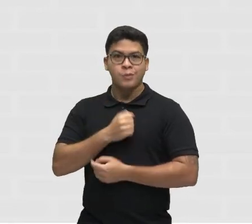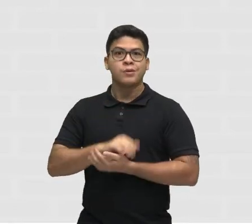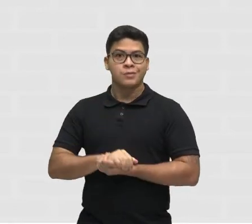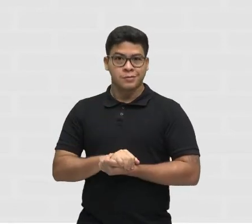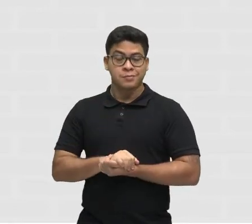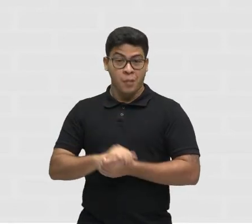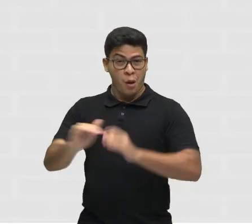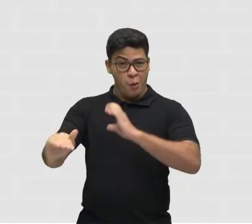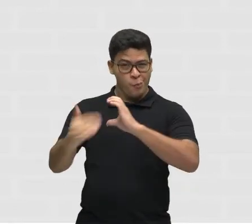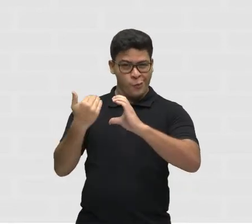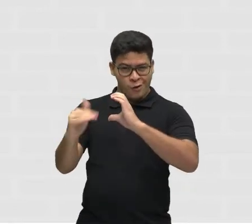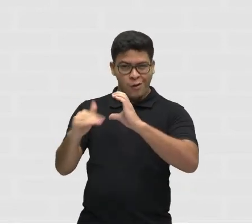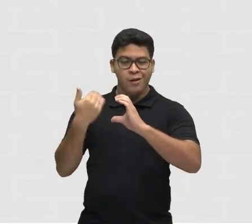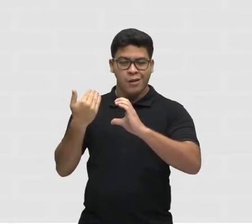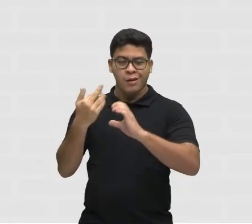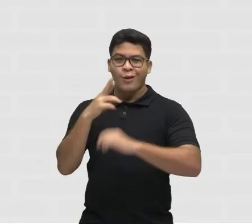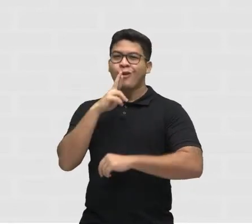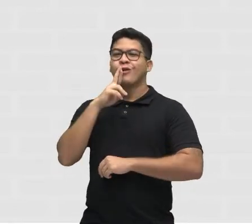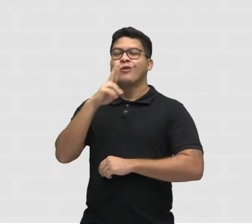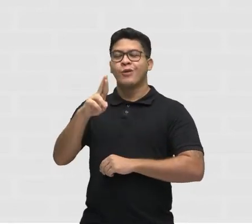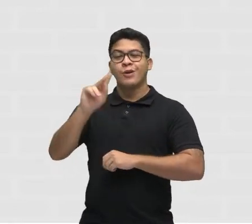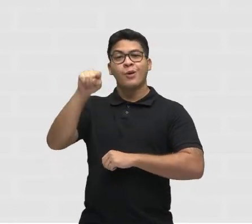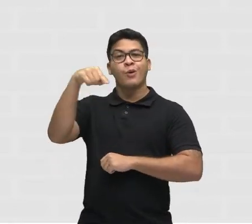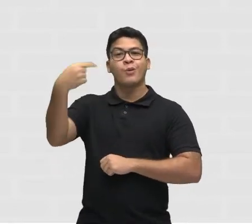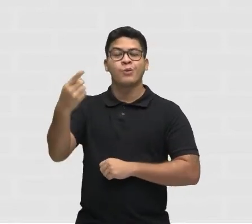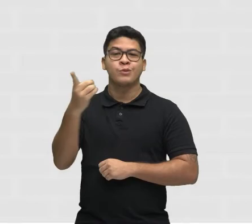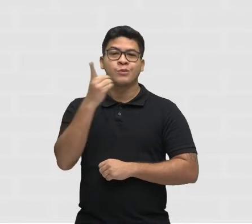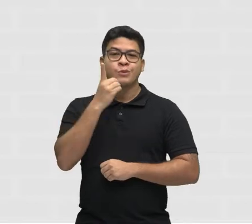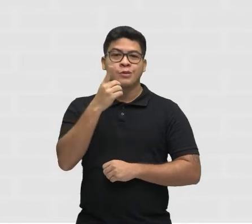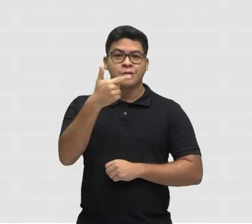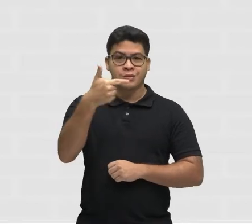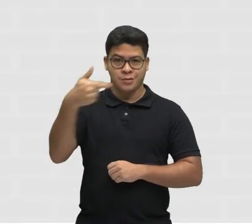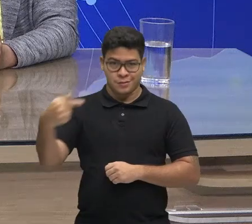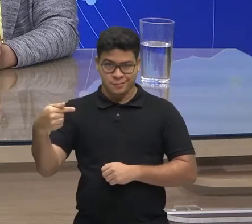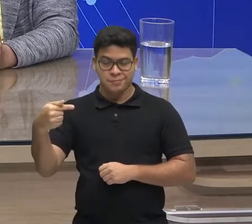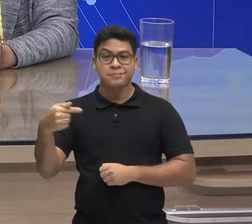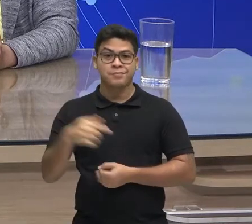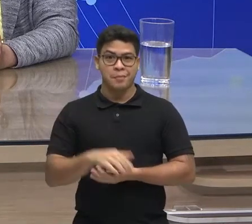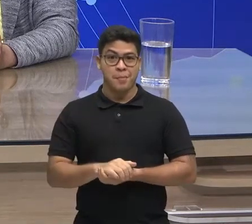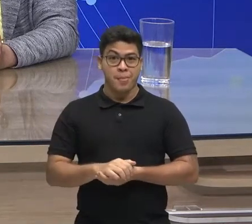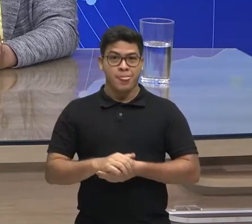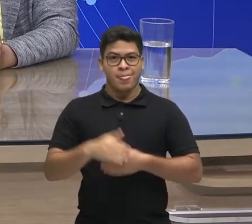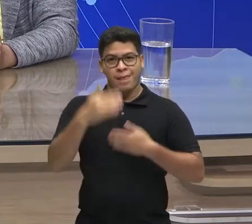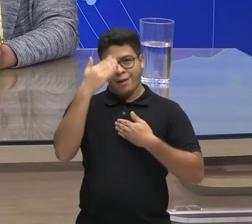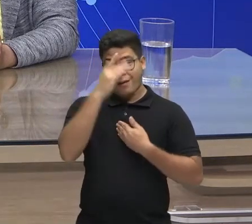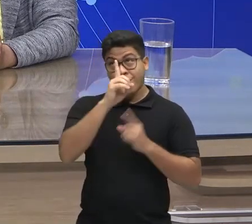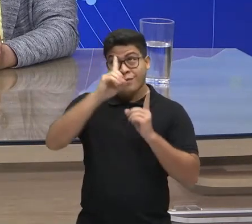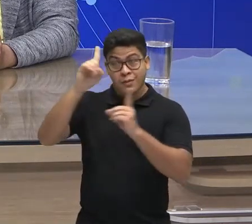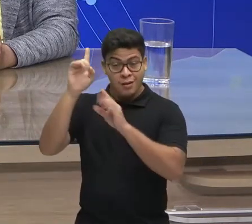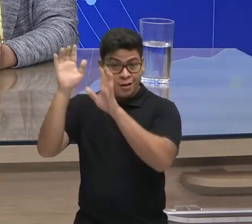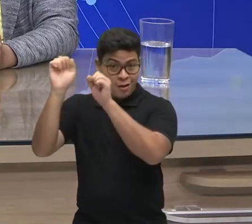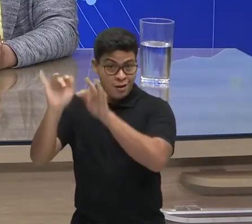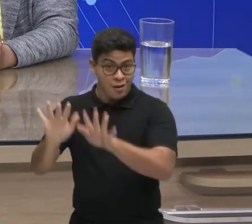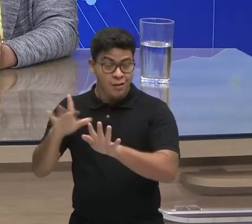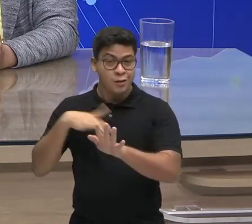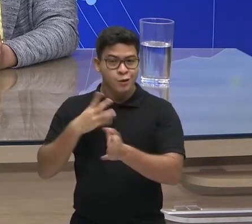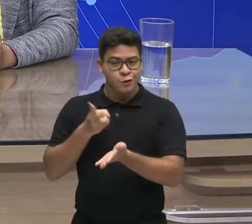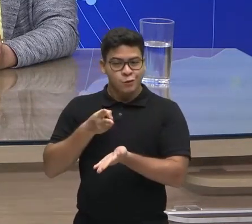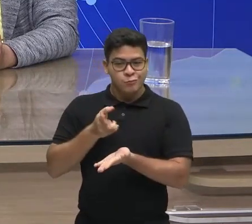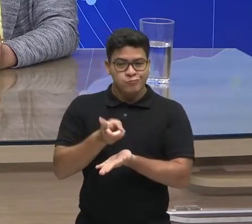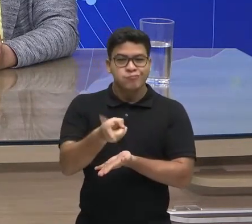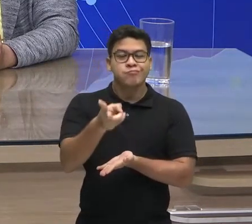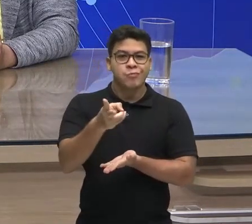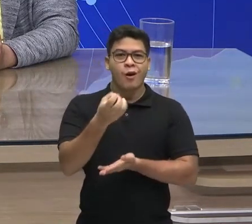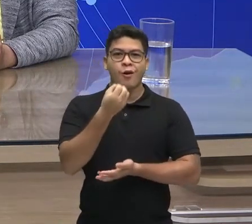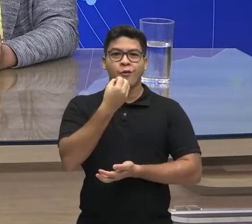92797755, e será respondida aqui no próximo programa. Então, fiquem com Deus, uma boa caminhada,